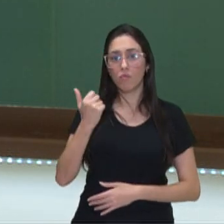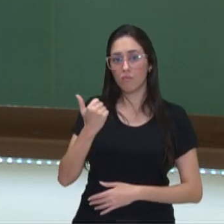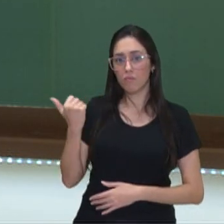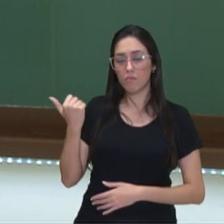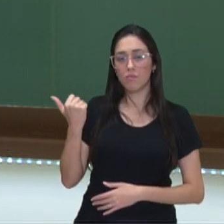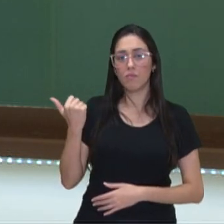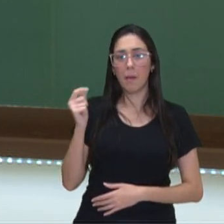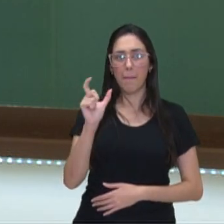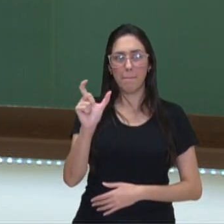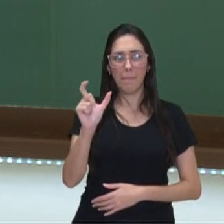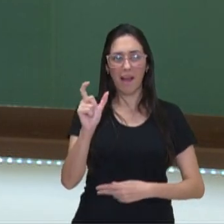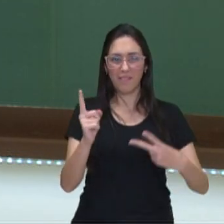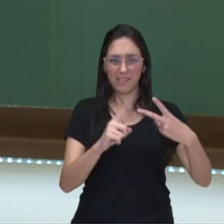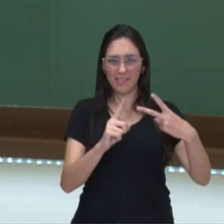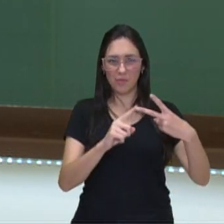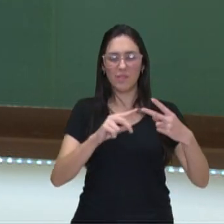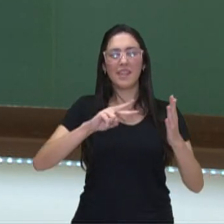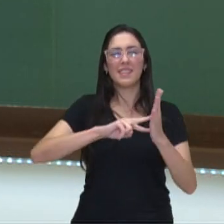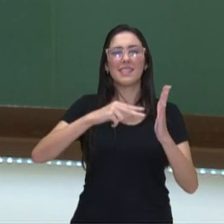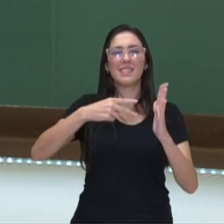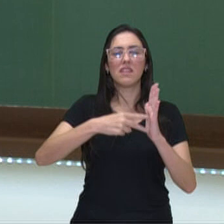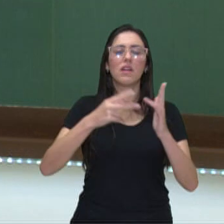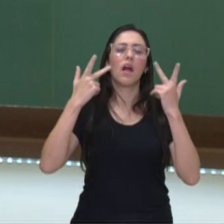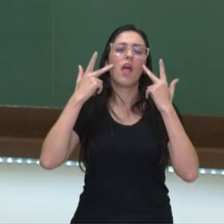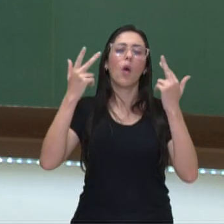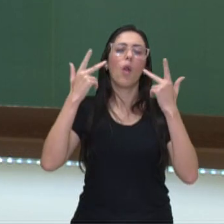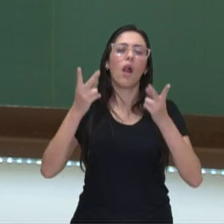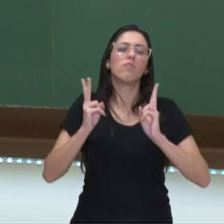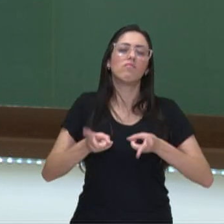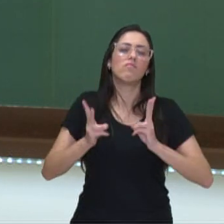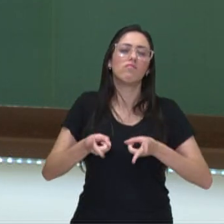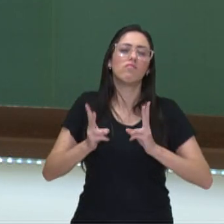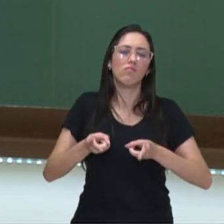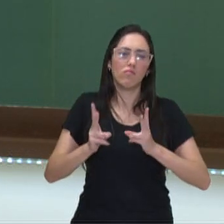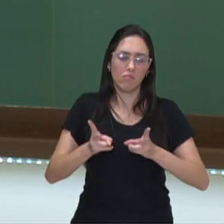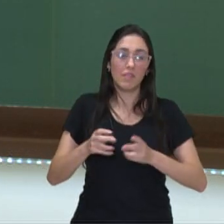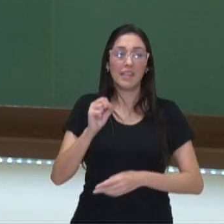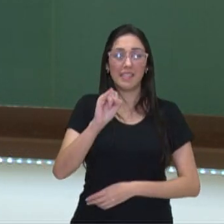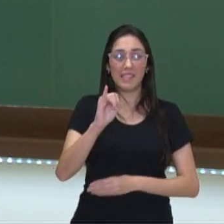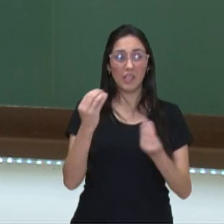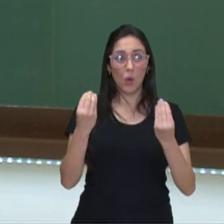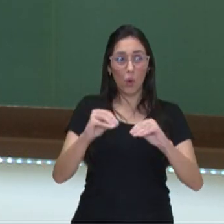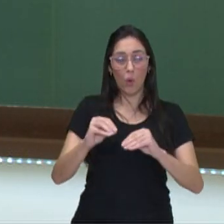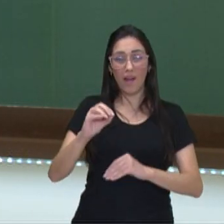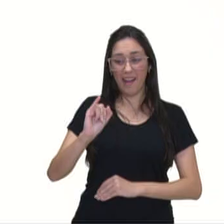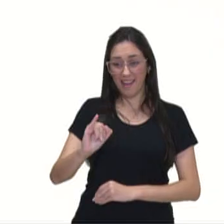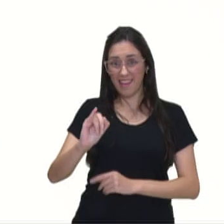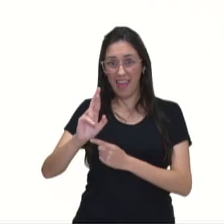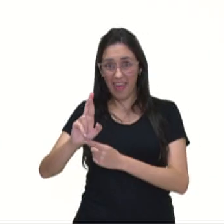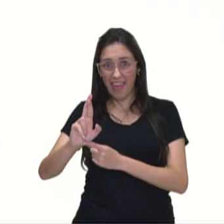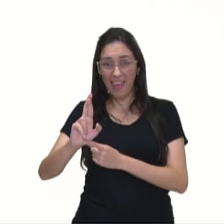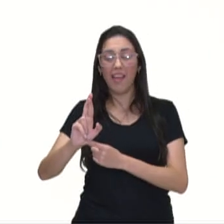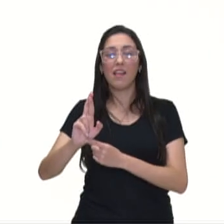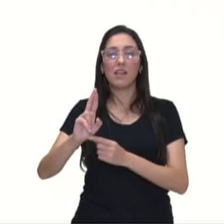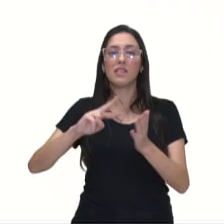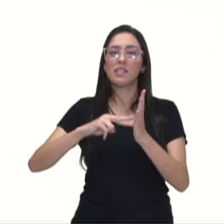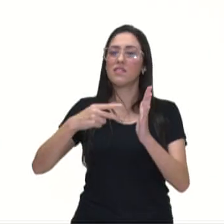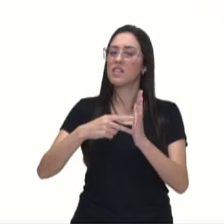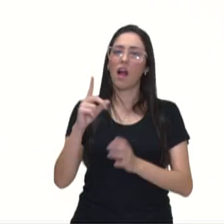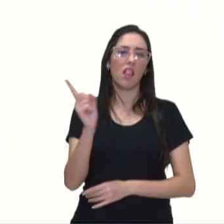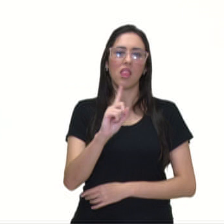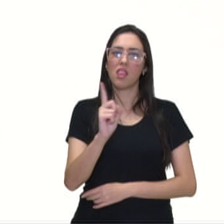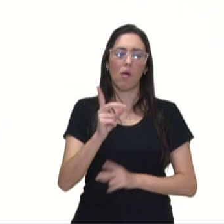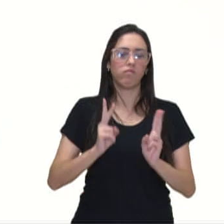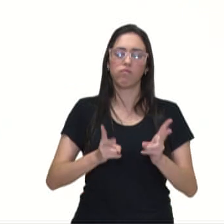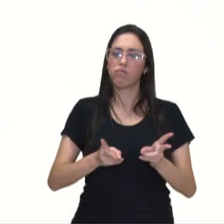seria regularmente, irregularly, irregularmente. Outro exemplo,